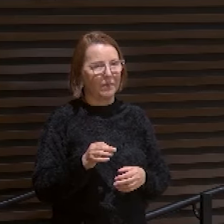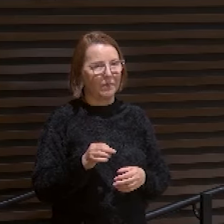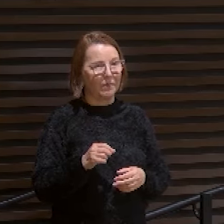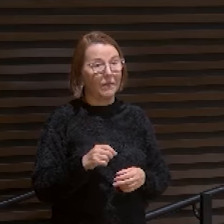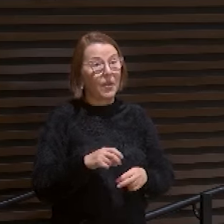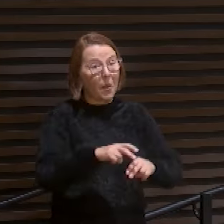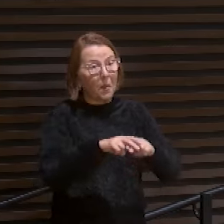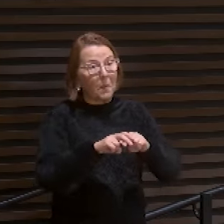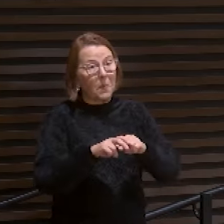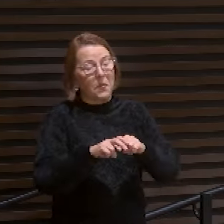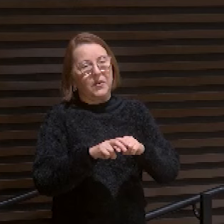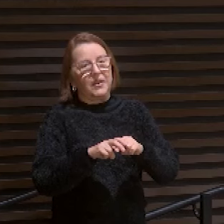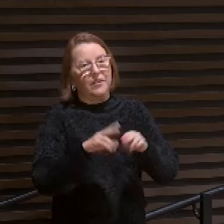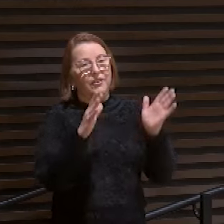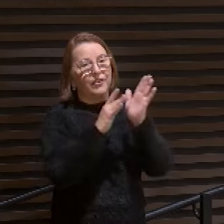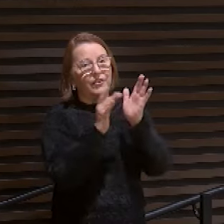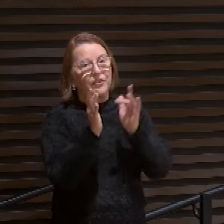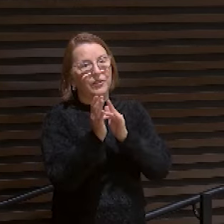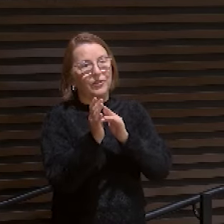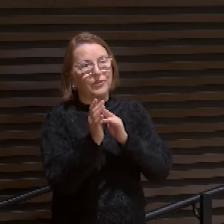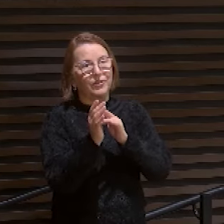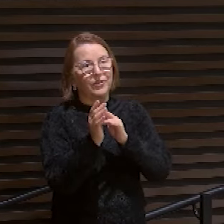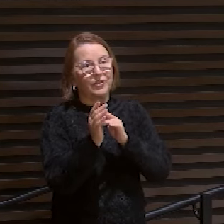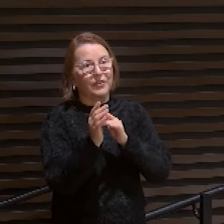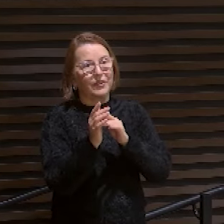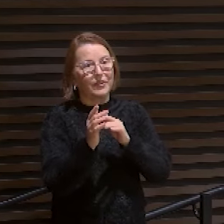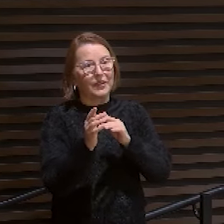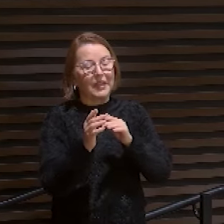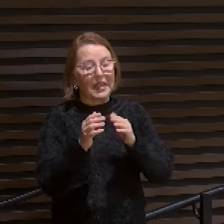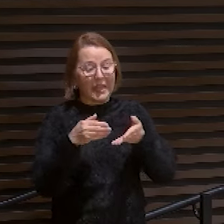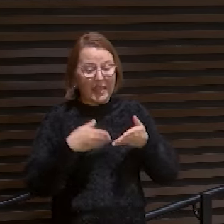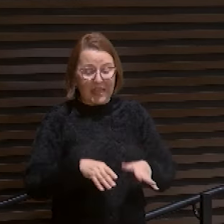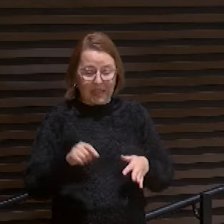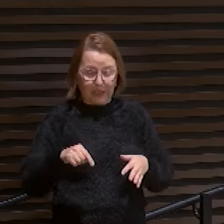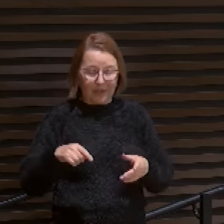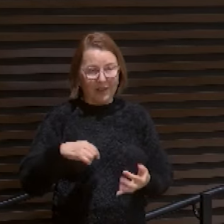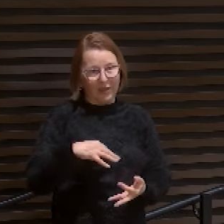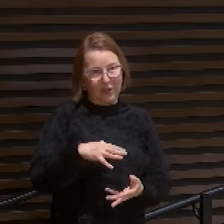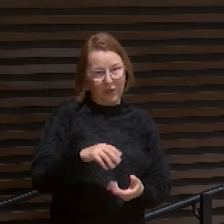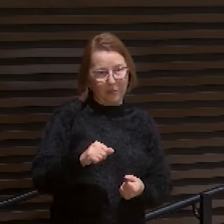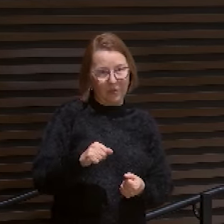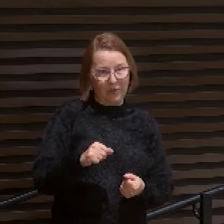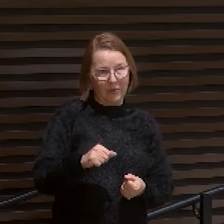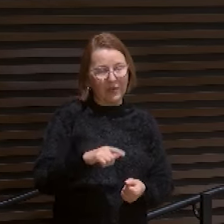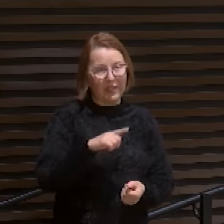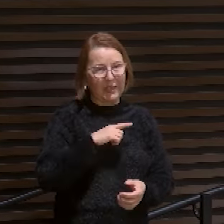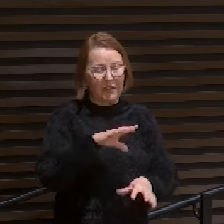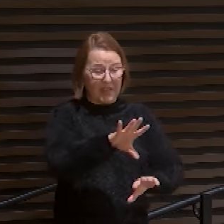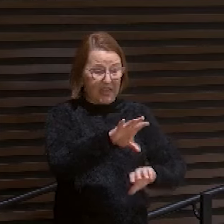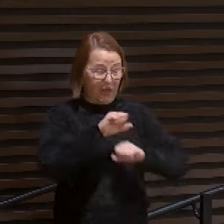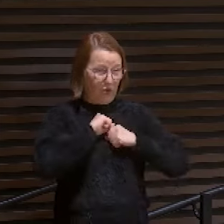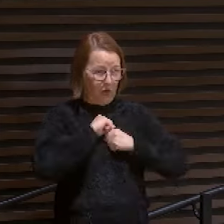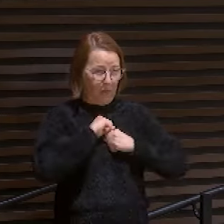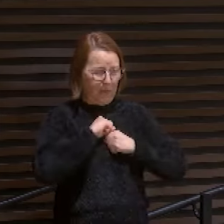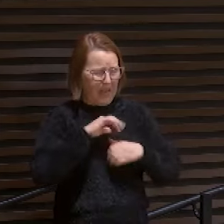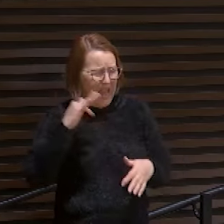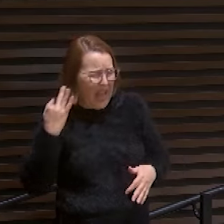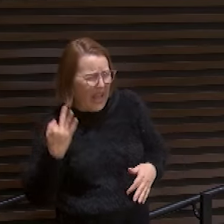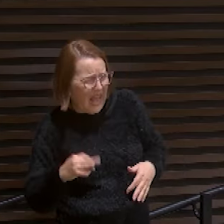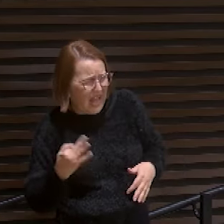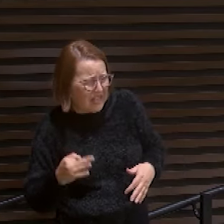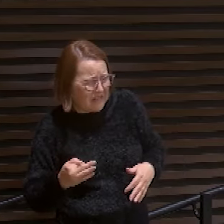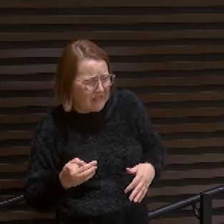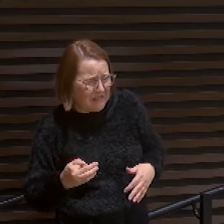encarnação e porque ele teve que assumir a dor e a crueldade da morte. Mas tendo